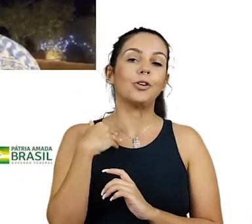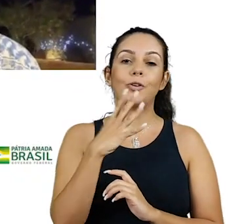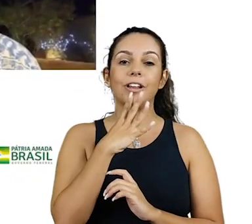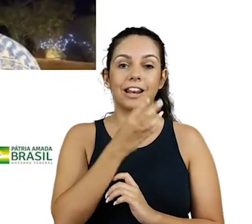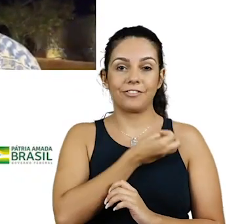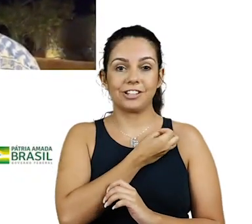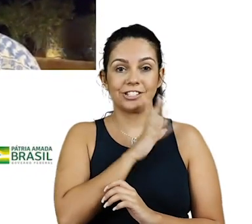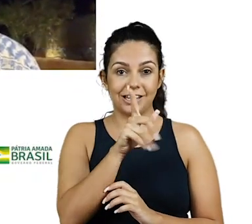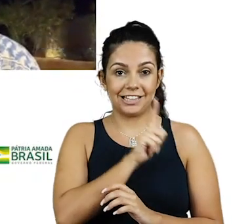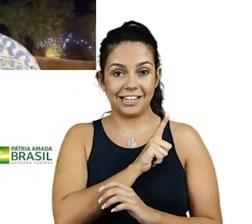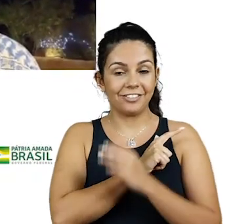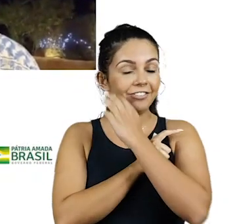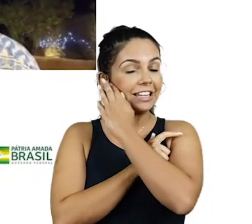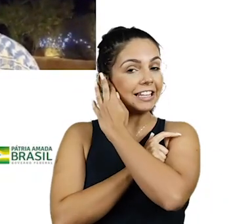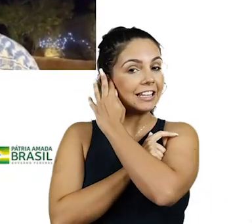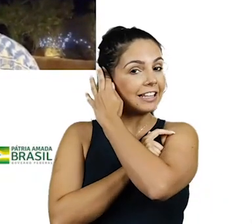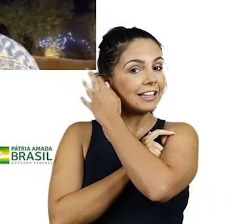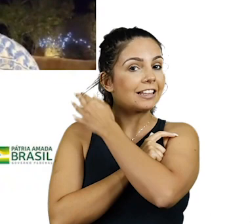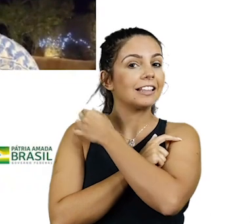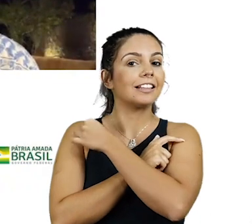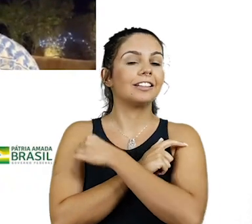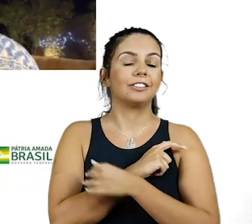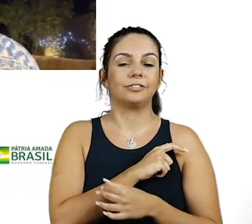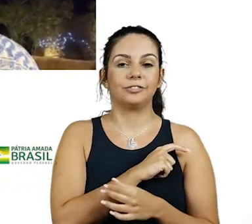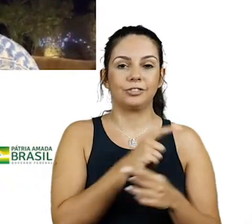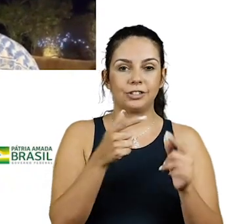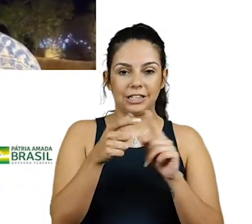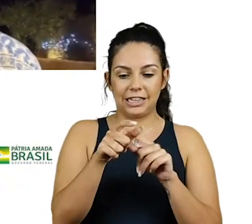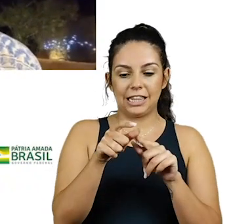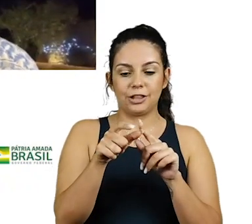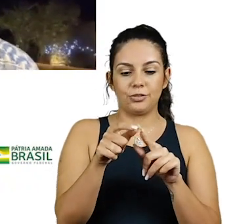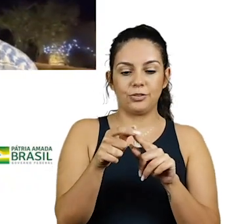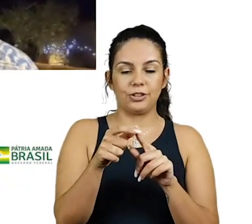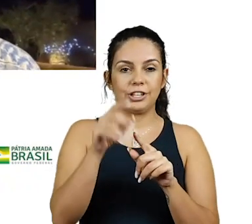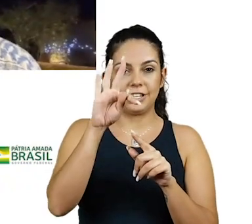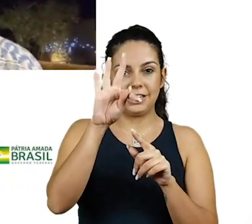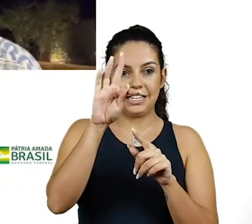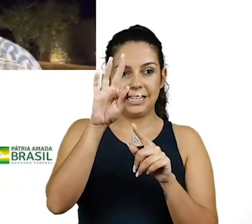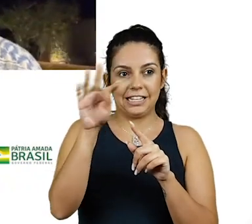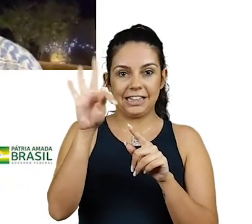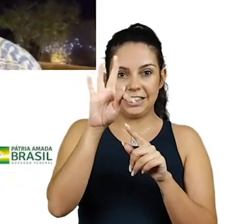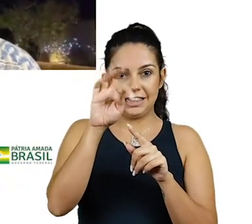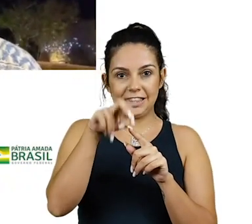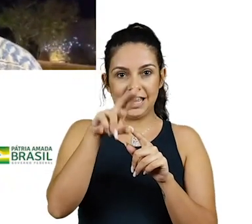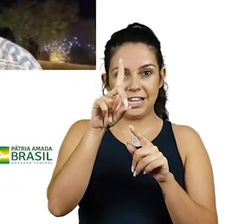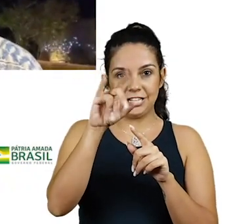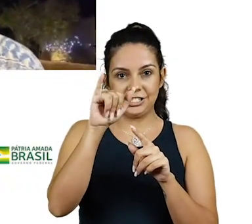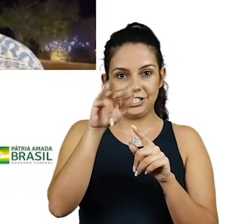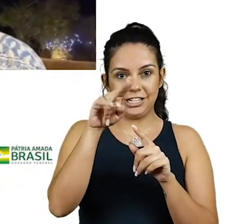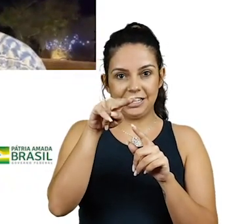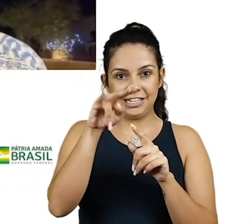vida que já teve, como é que chama aquela coisa aqui no dedo que você teve? Tendinite.